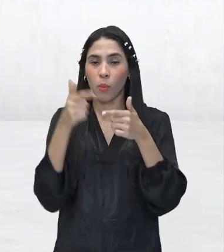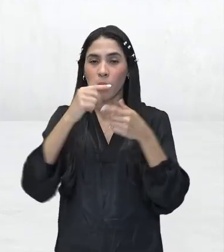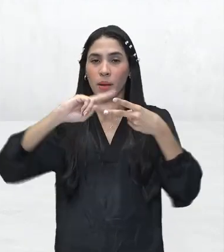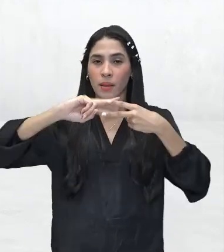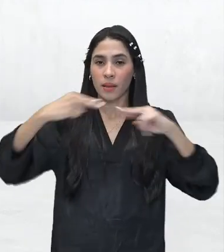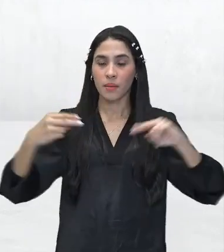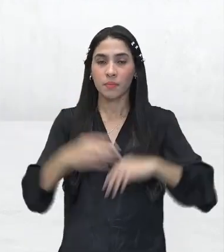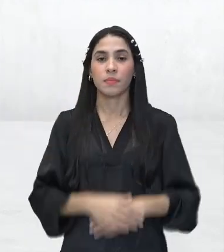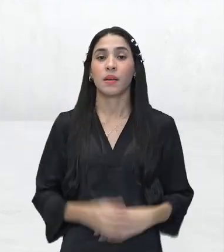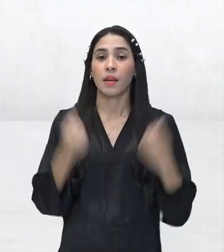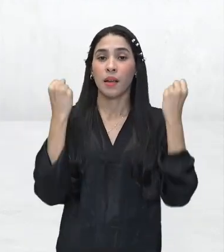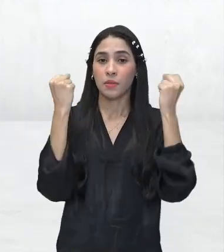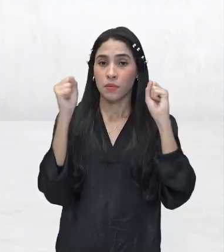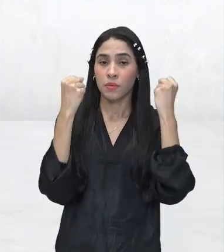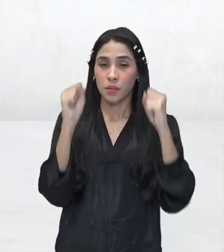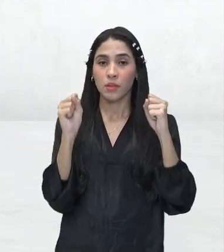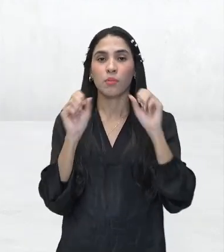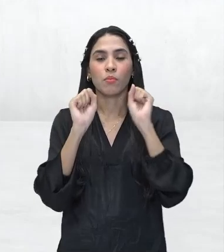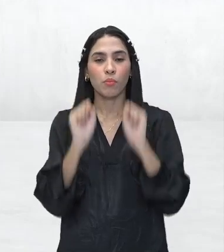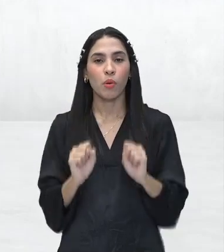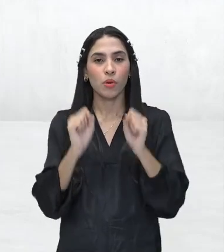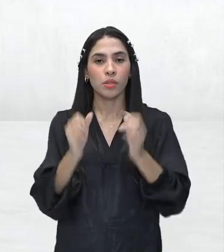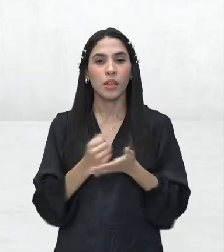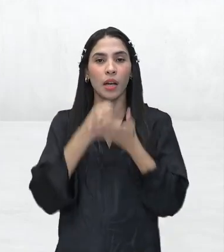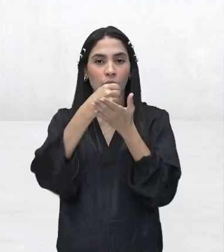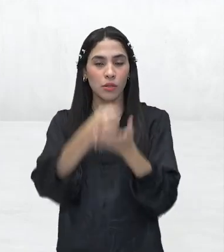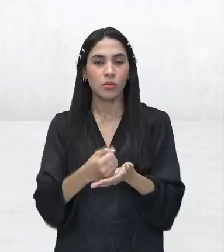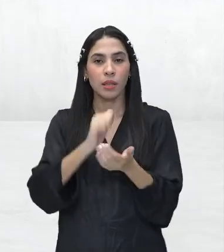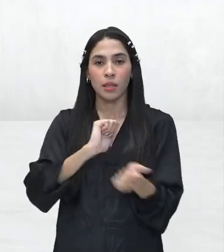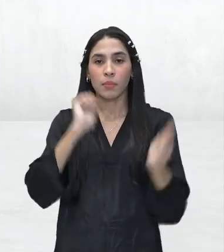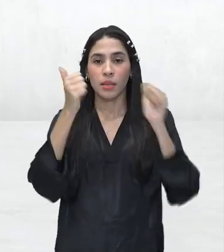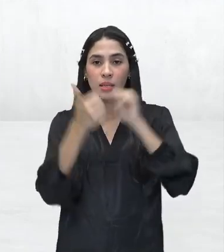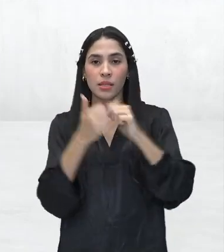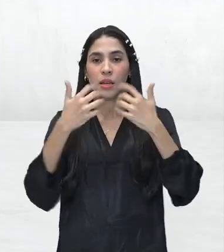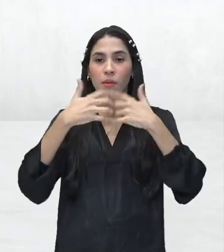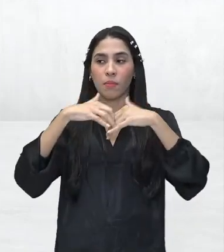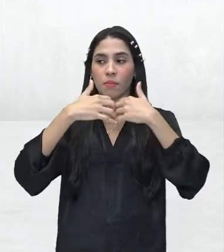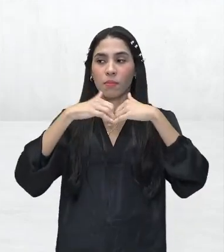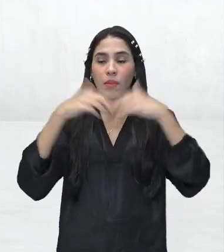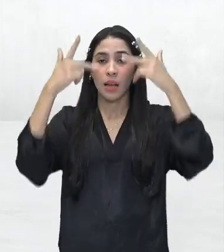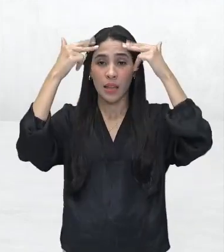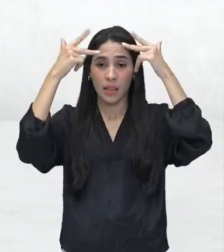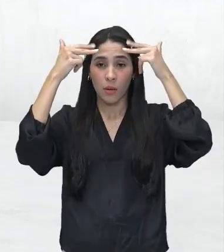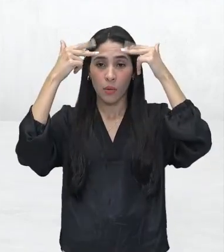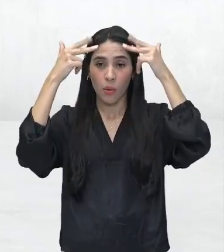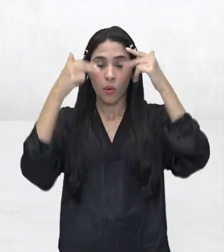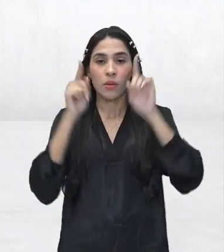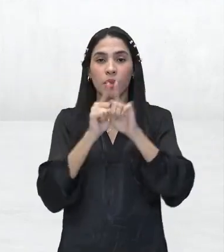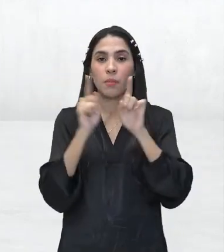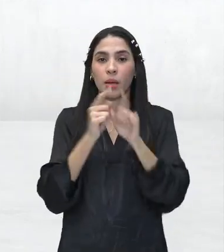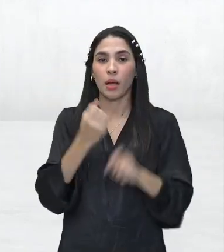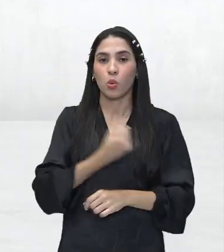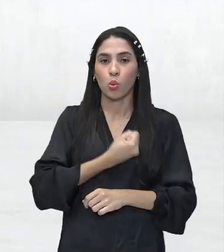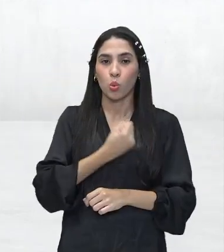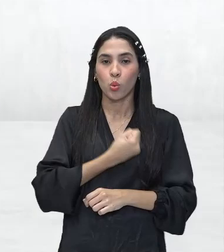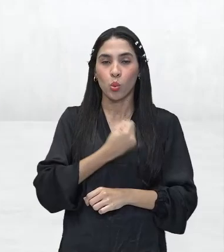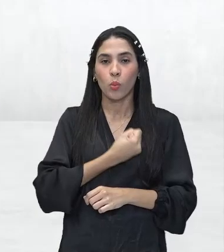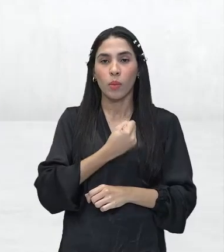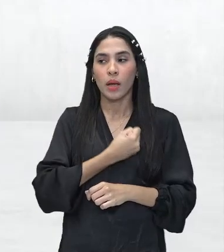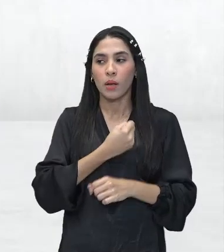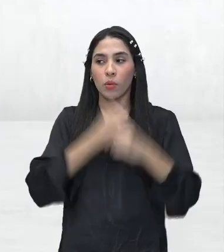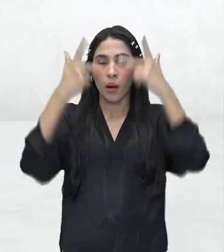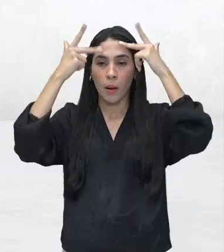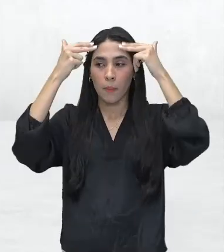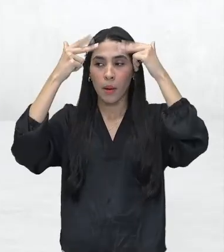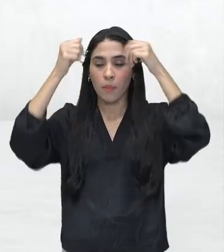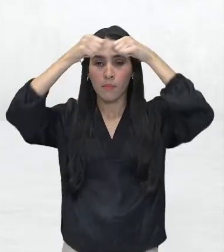A atividade física promove adaptações neurais, aumentando o número de sinapses entre neurônios, o